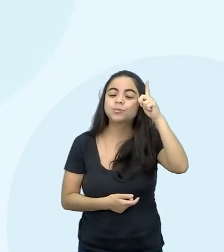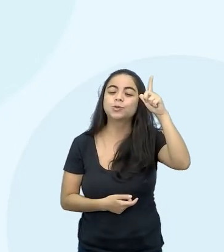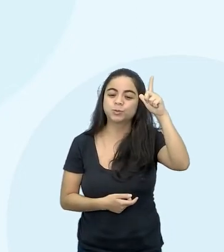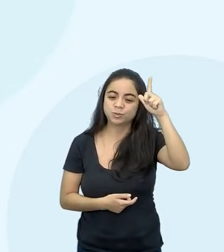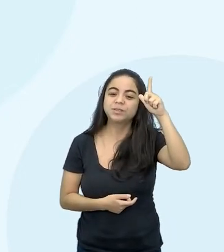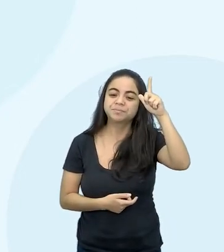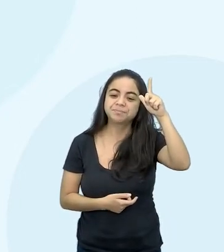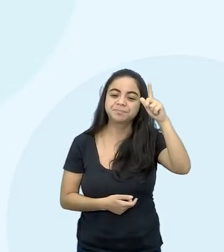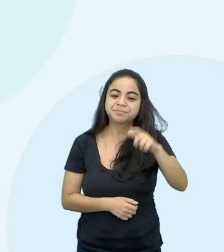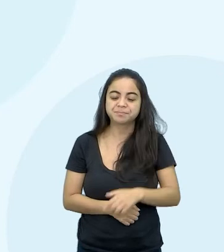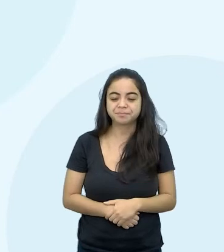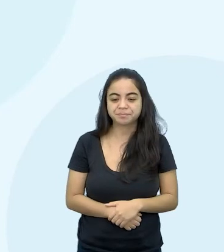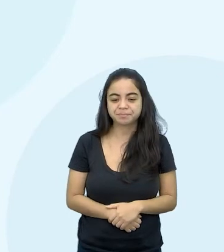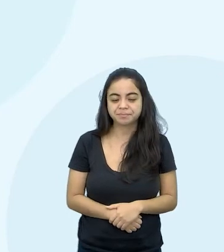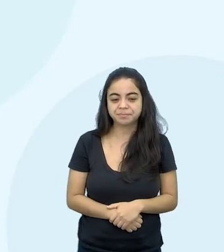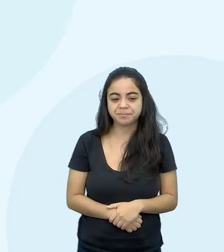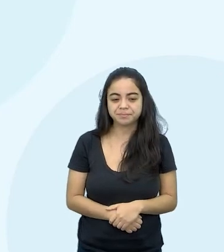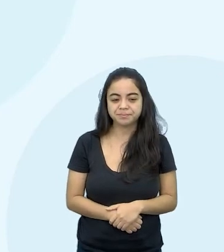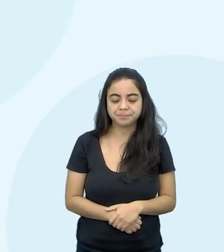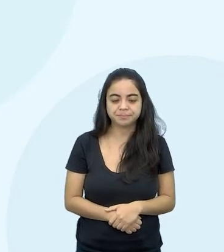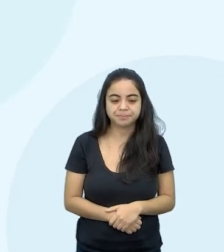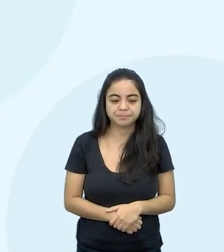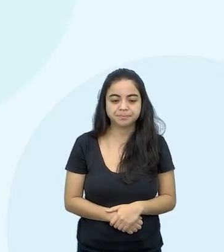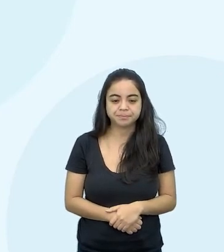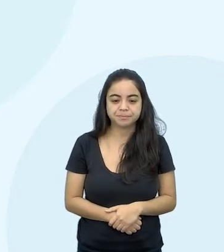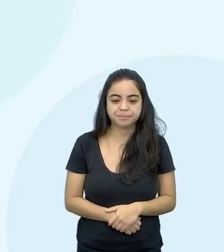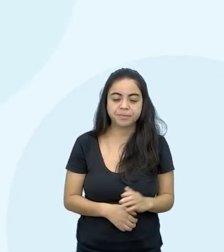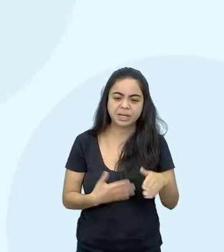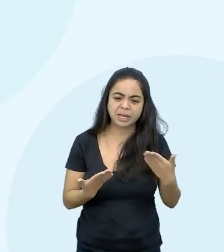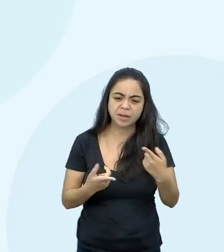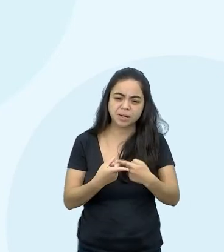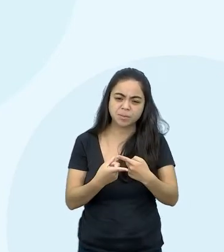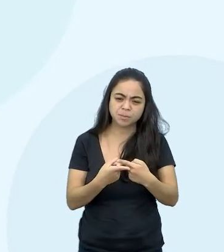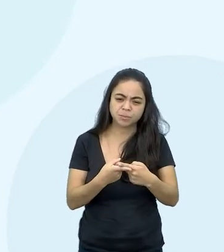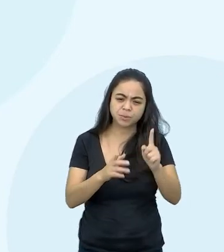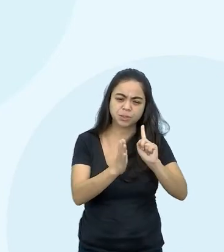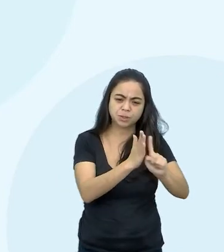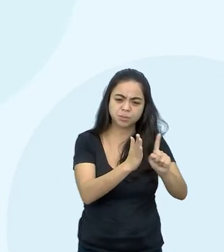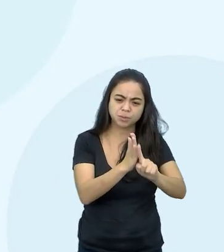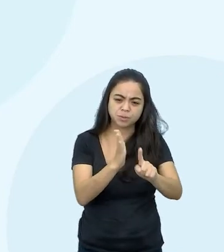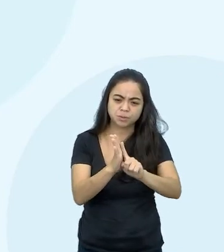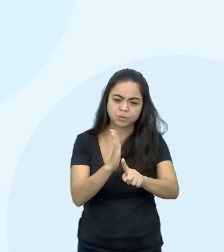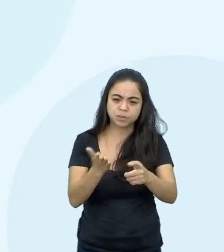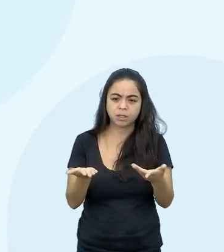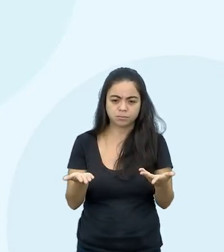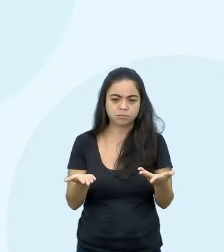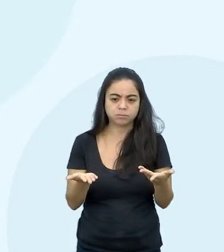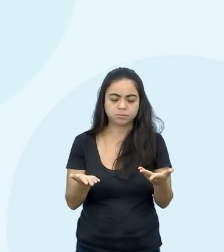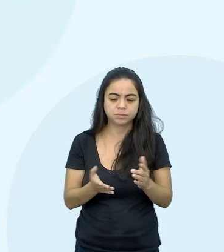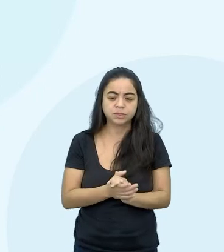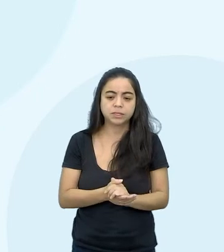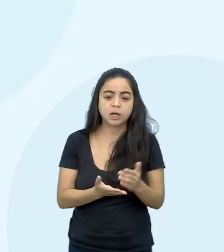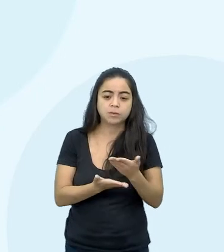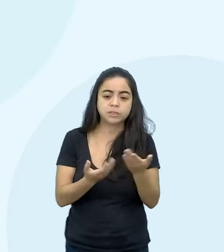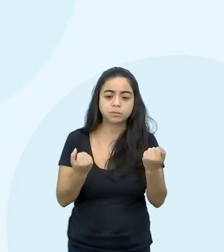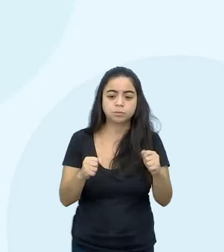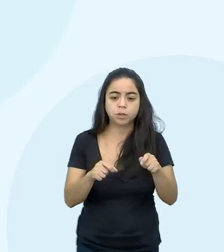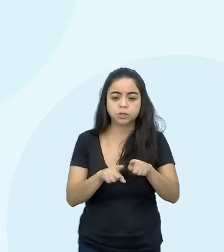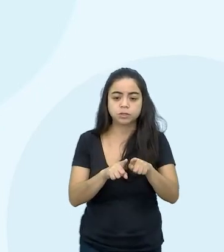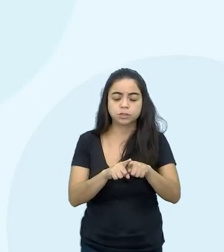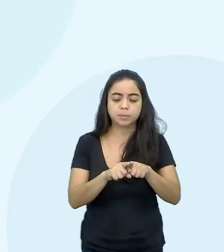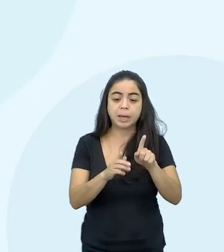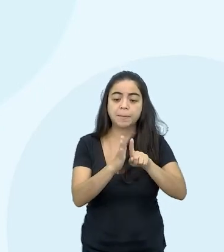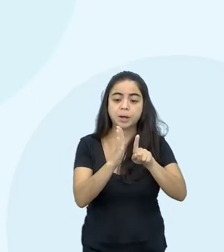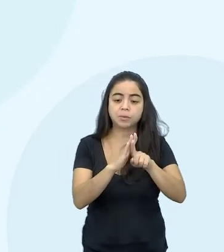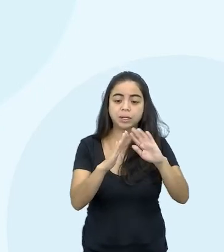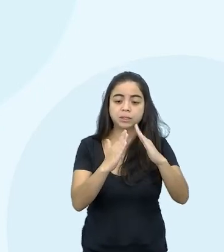cultural, né? Então, e por que eu fiz essa pergunta, né? Que vocês podem fazer aí na escola? Porque